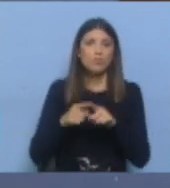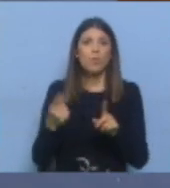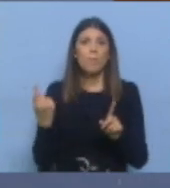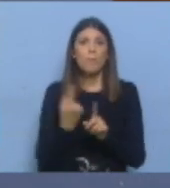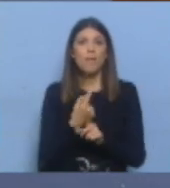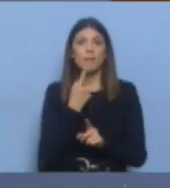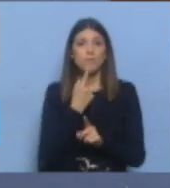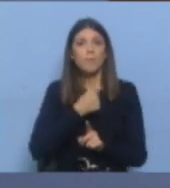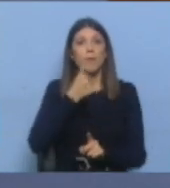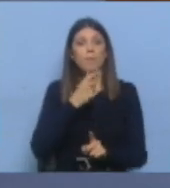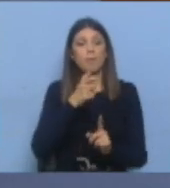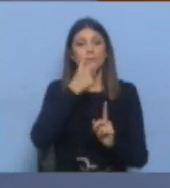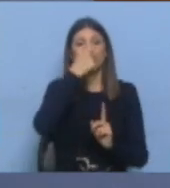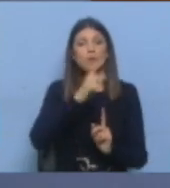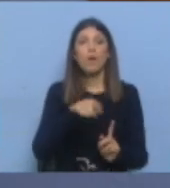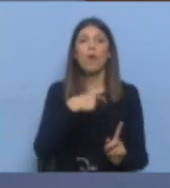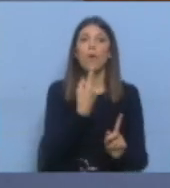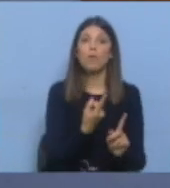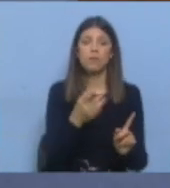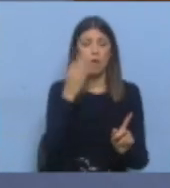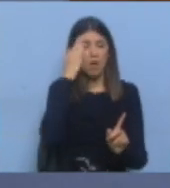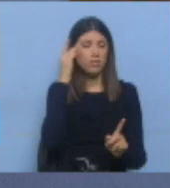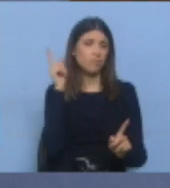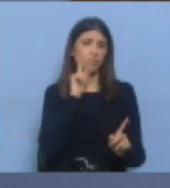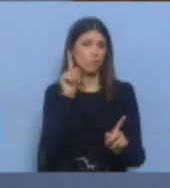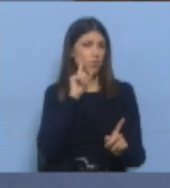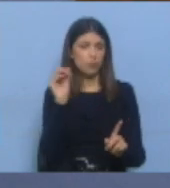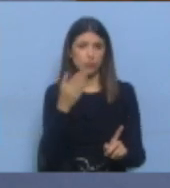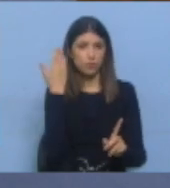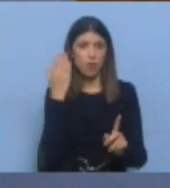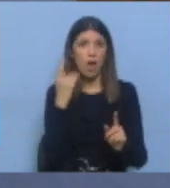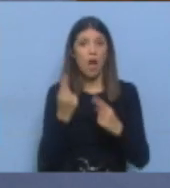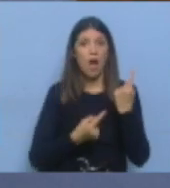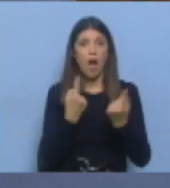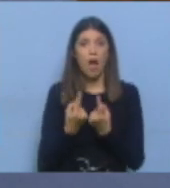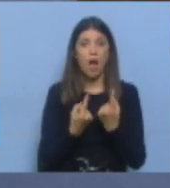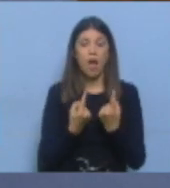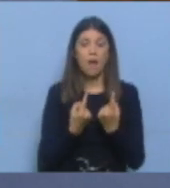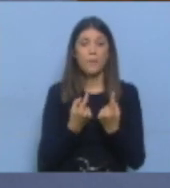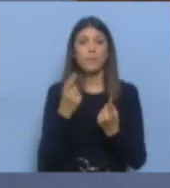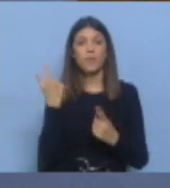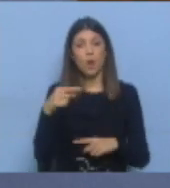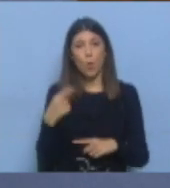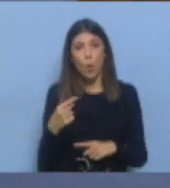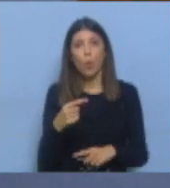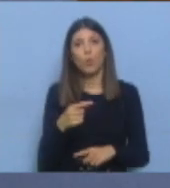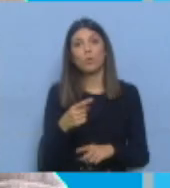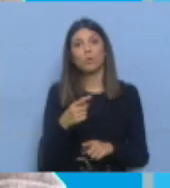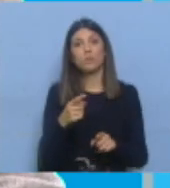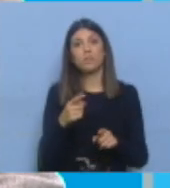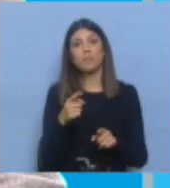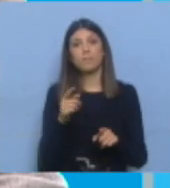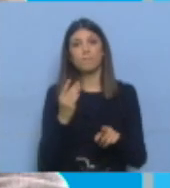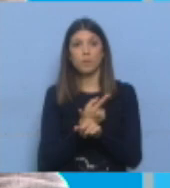é absolutamente fundamental. Isso, desse ponto de vista, parece-me que é óbvio. Pois há outra questão que é muito visível, que é a questão da